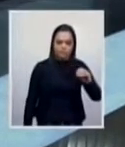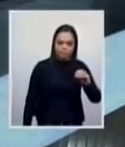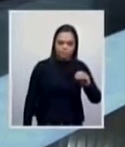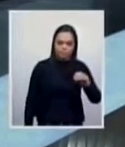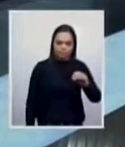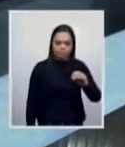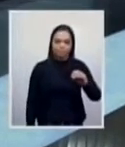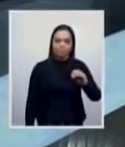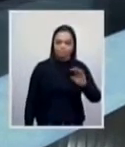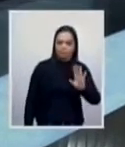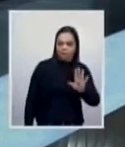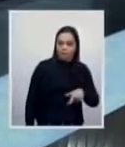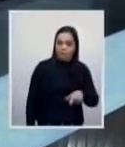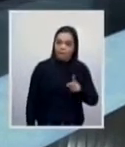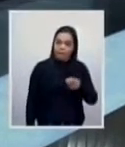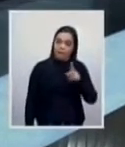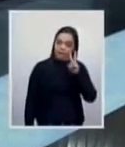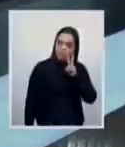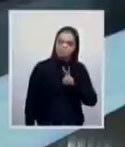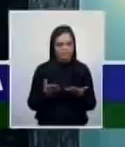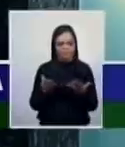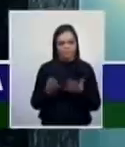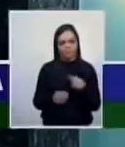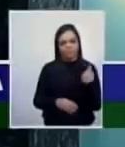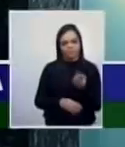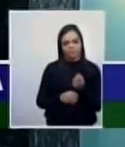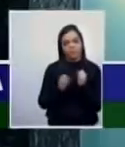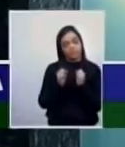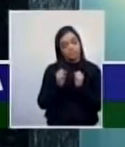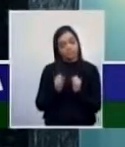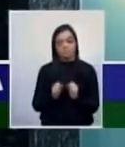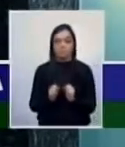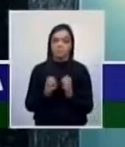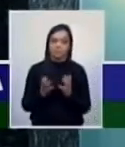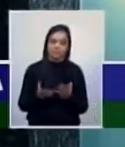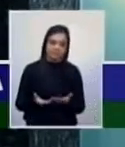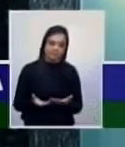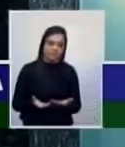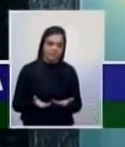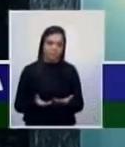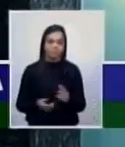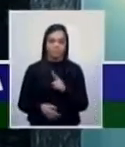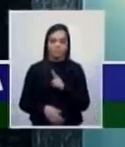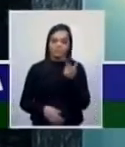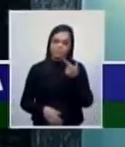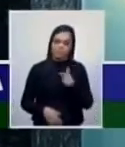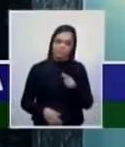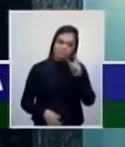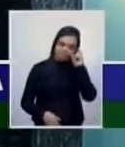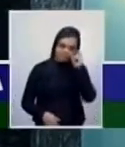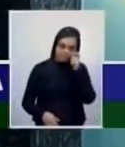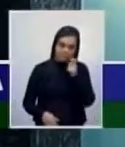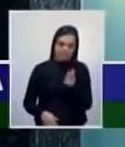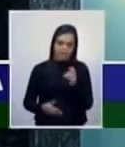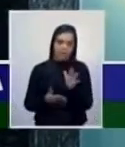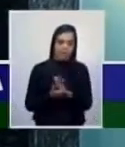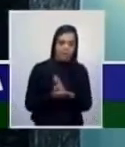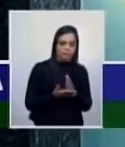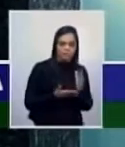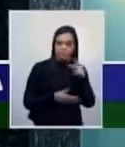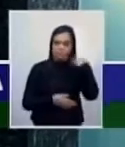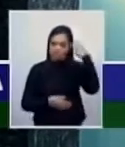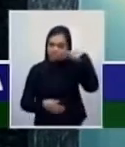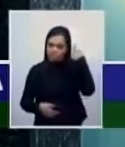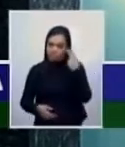sobrecarga em Uberlândia e aliviar essa carência. Ele destacou que a prioridade no governo é a melhoria contínua da saúde